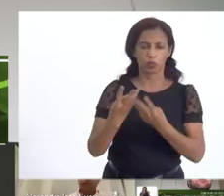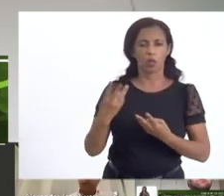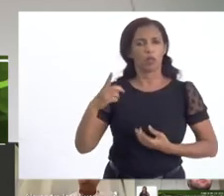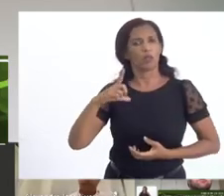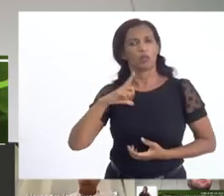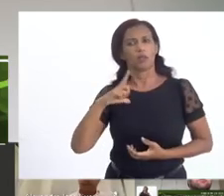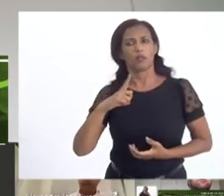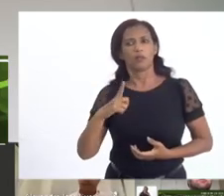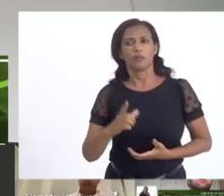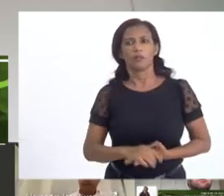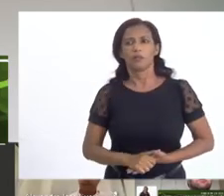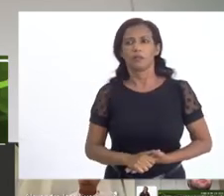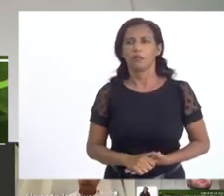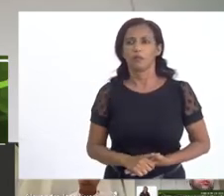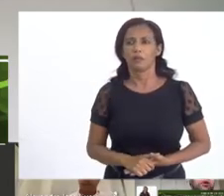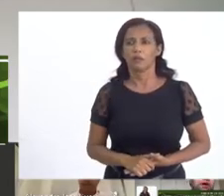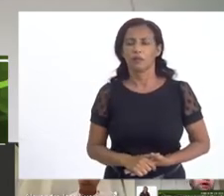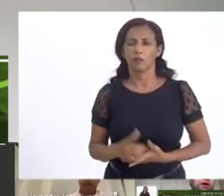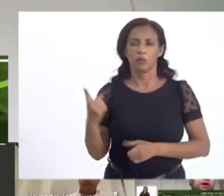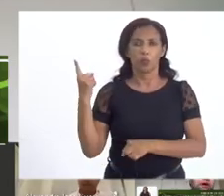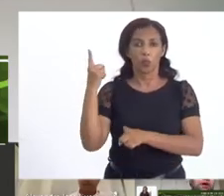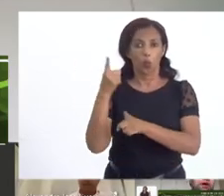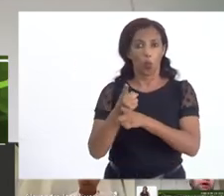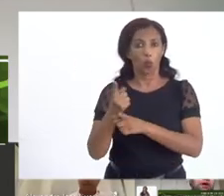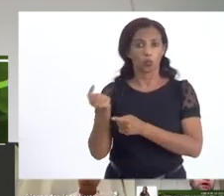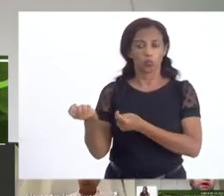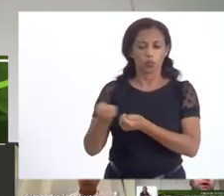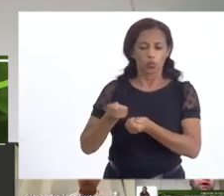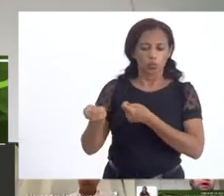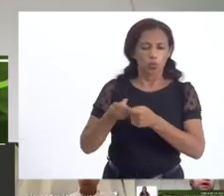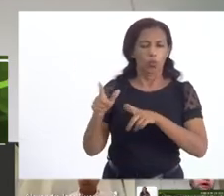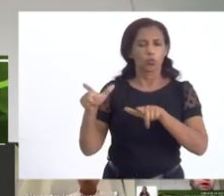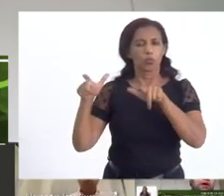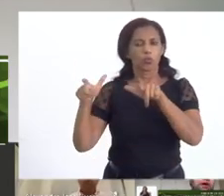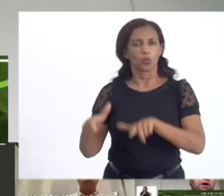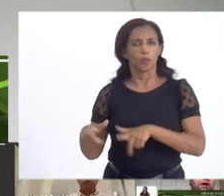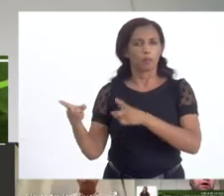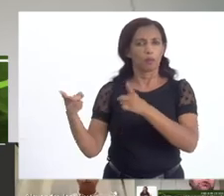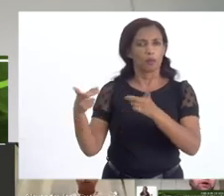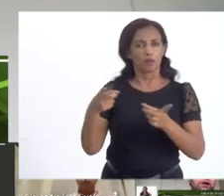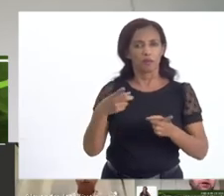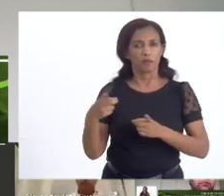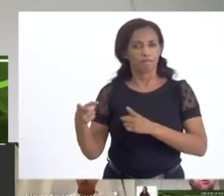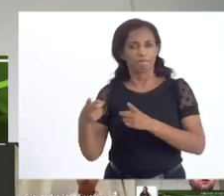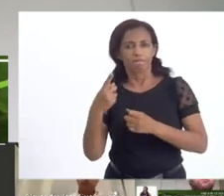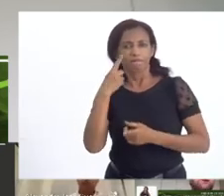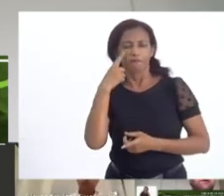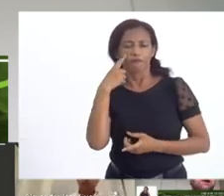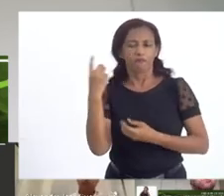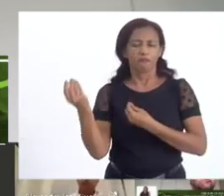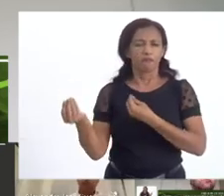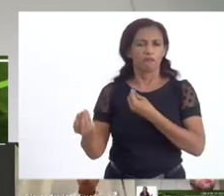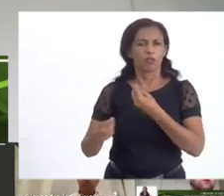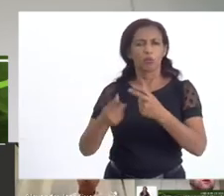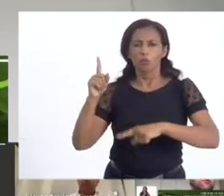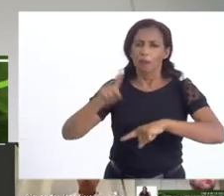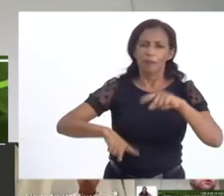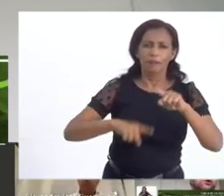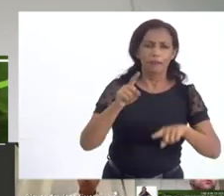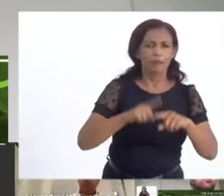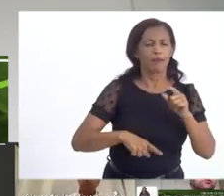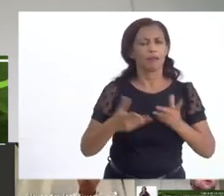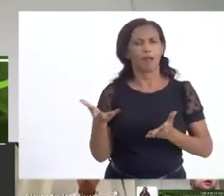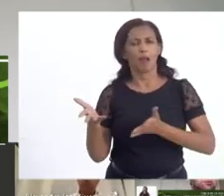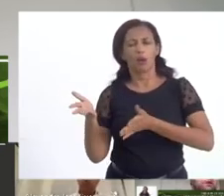ter um encontro de negócios com o trade local para vender o destino Rio de Janeiro, todos os equipamentos, todos